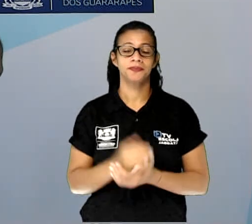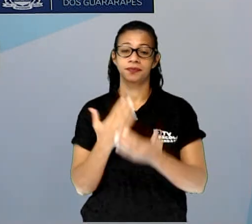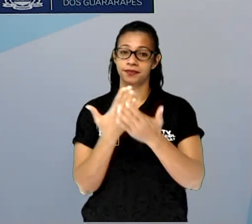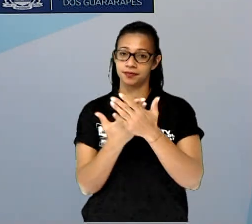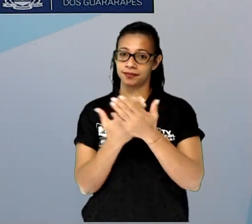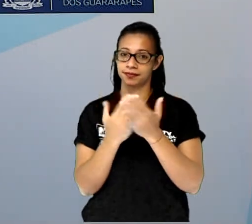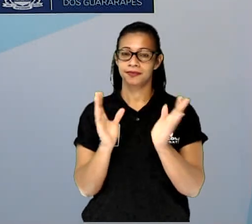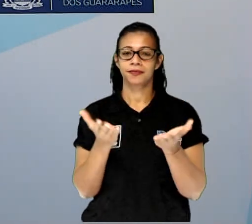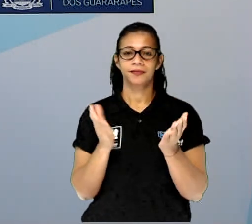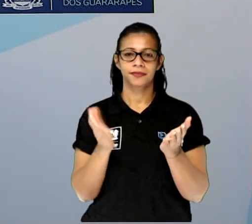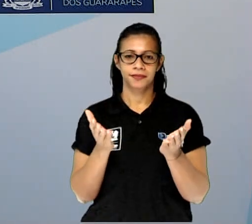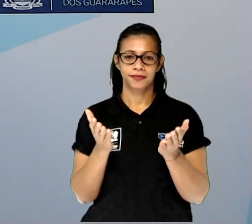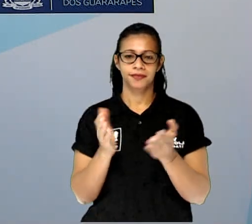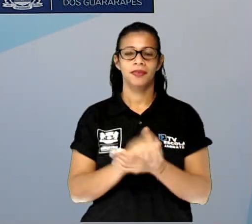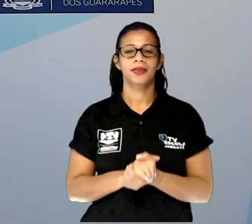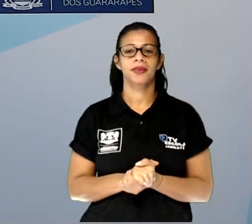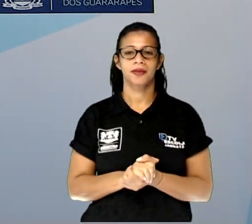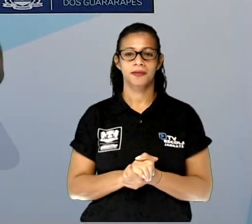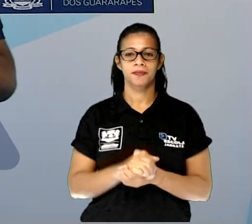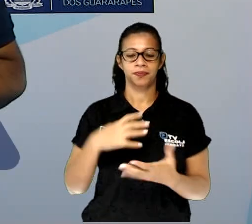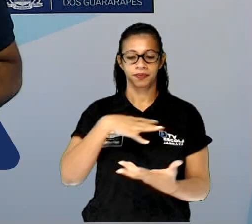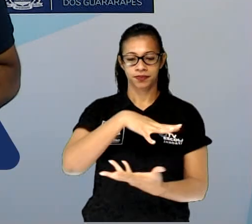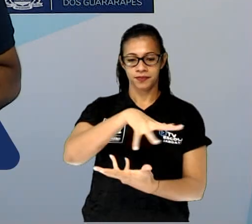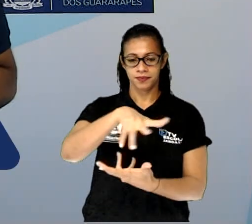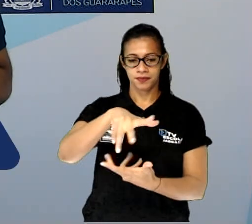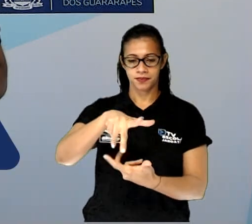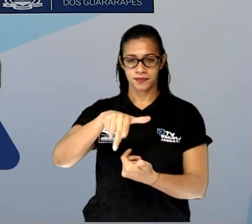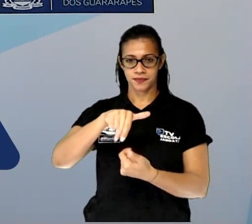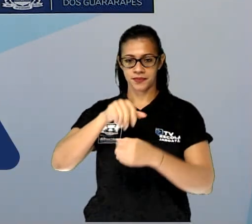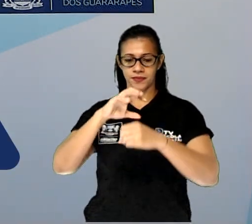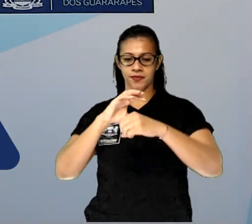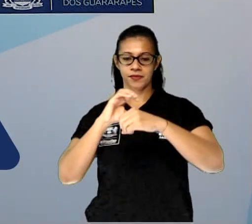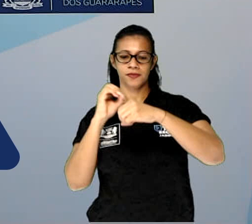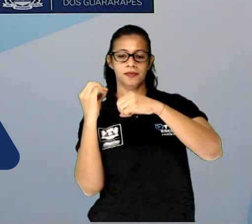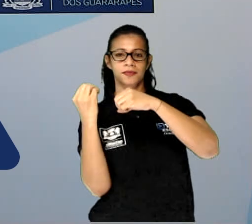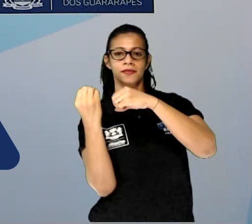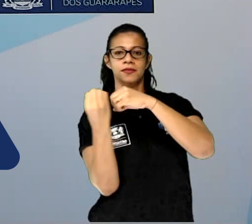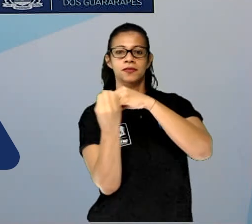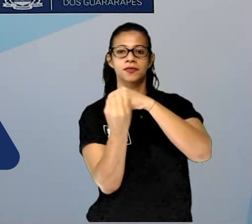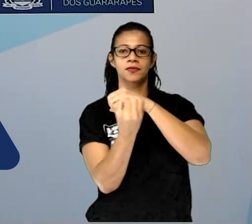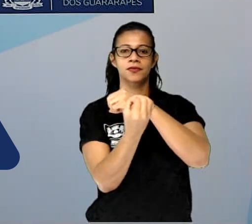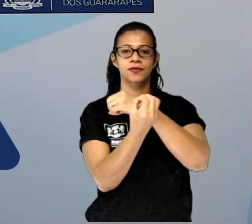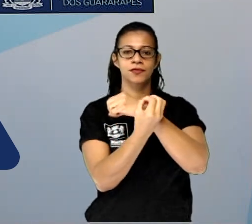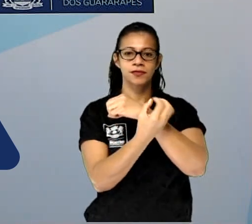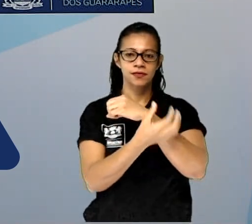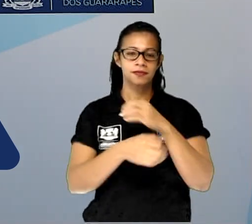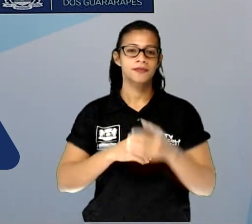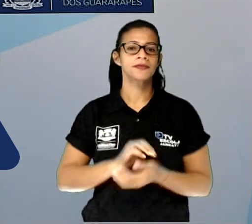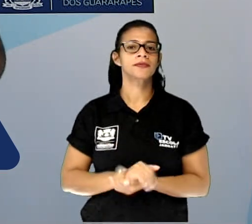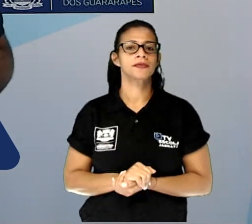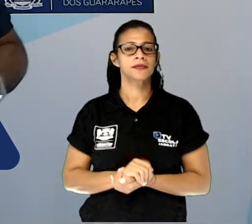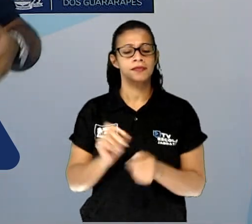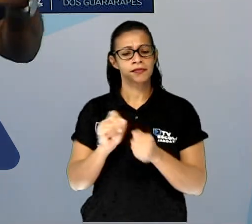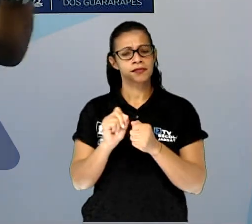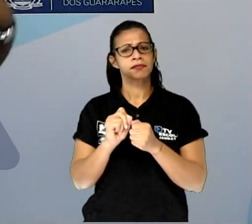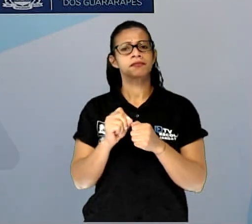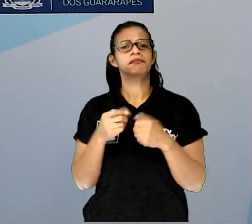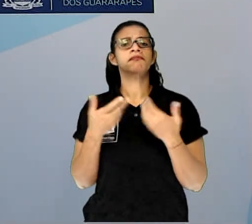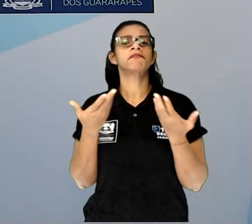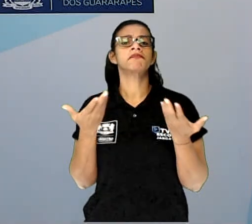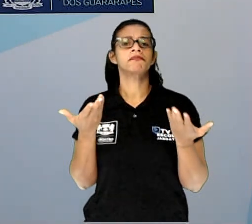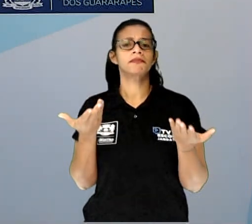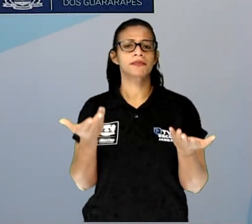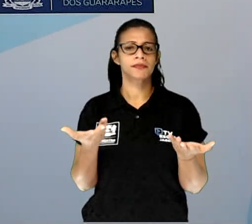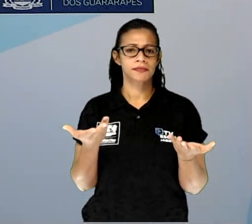a gente vai falar a Terra no Sistema Solar. Mas o Sistema Solar, ele surgiu há milhões